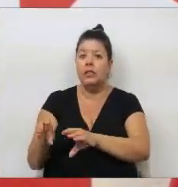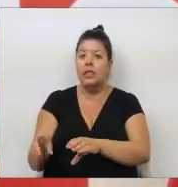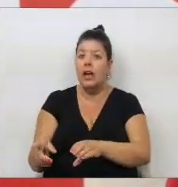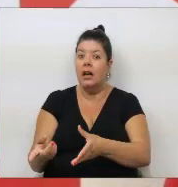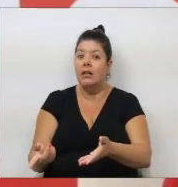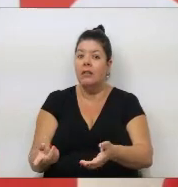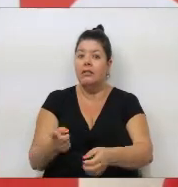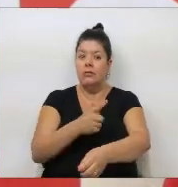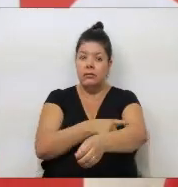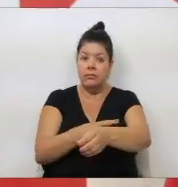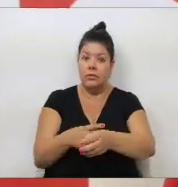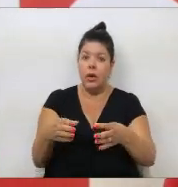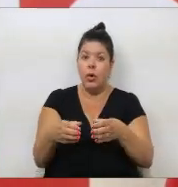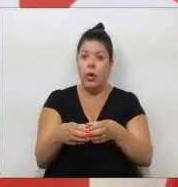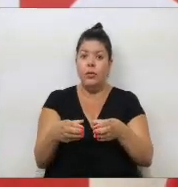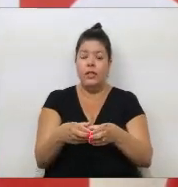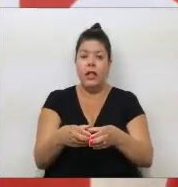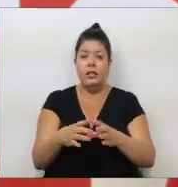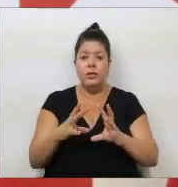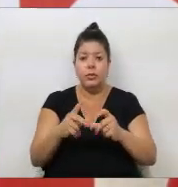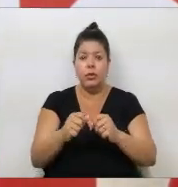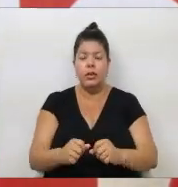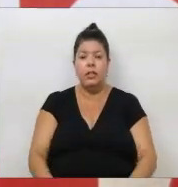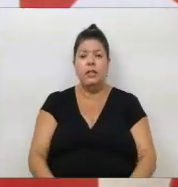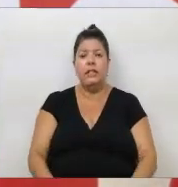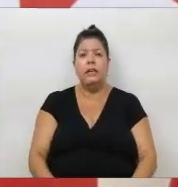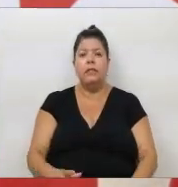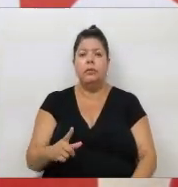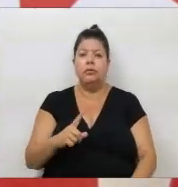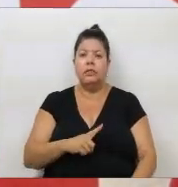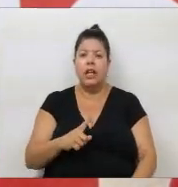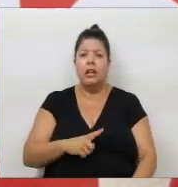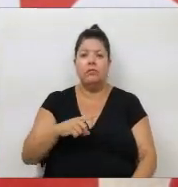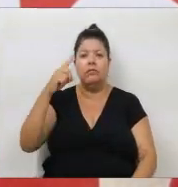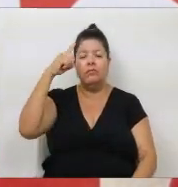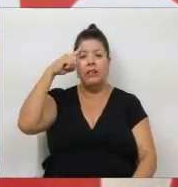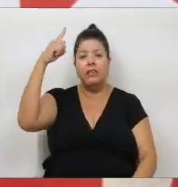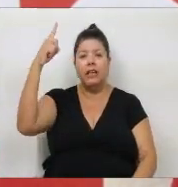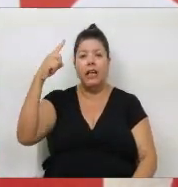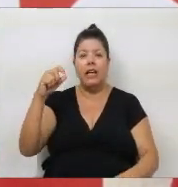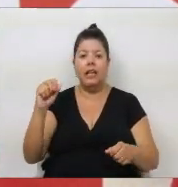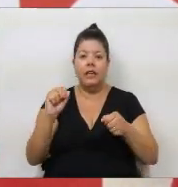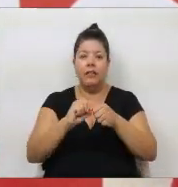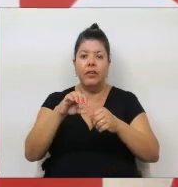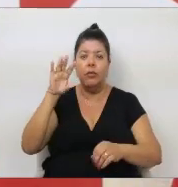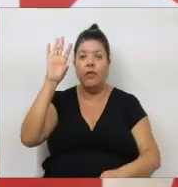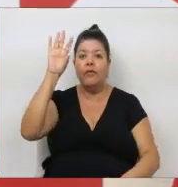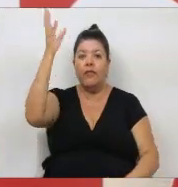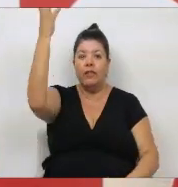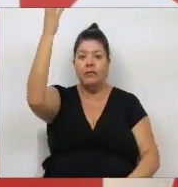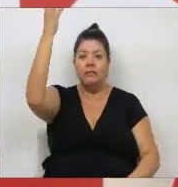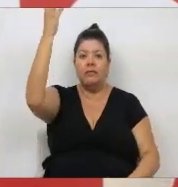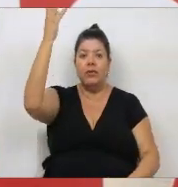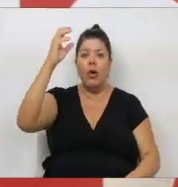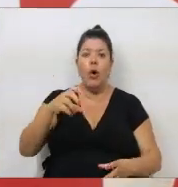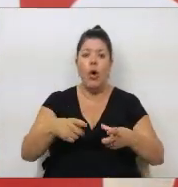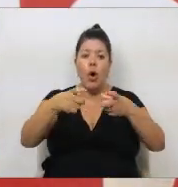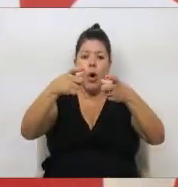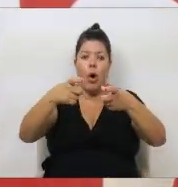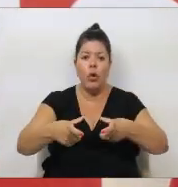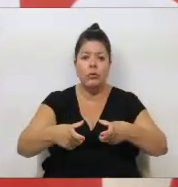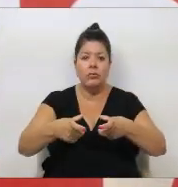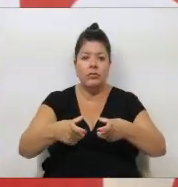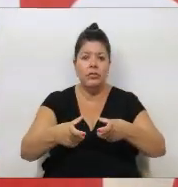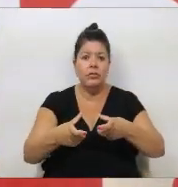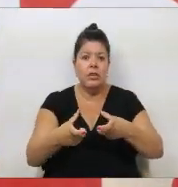onde é que entra aí a comunidade toda? Nós pretendemos fazer mais uma conferência municipal da educação, onde nós possamos